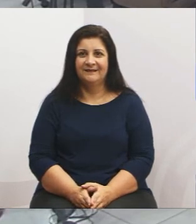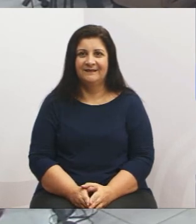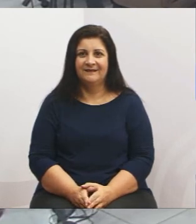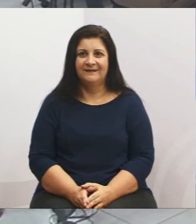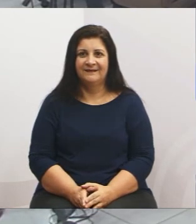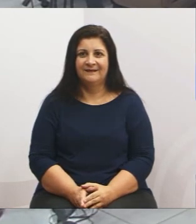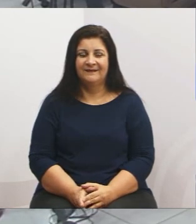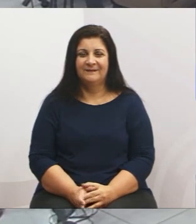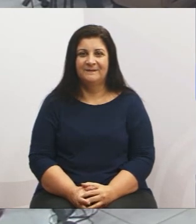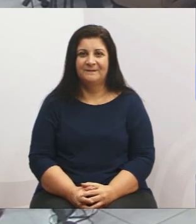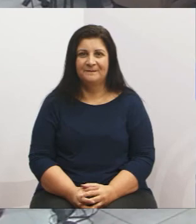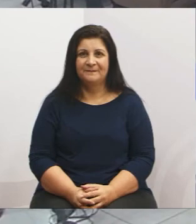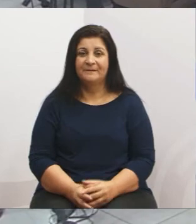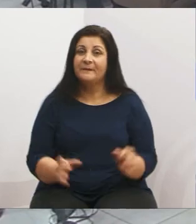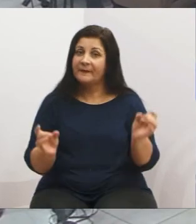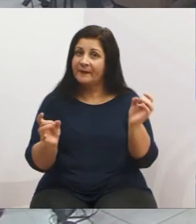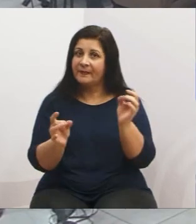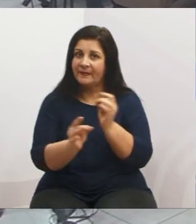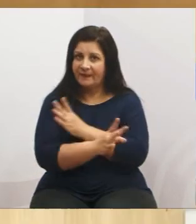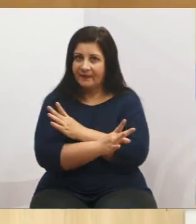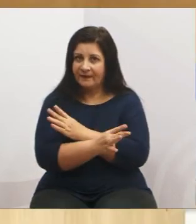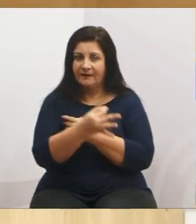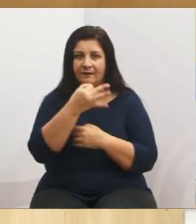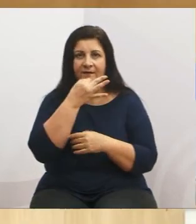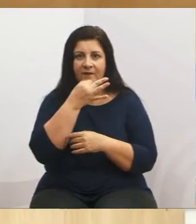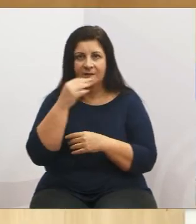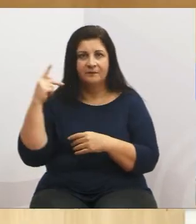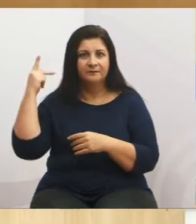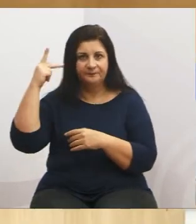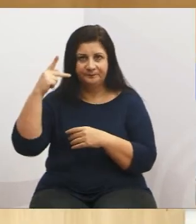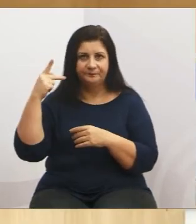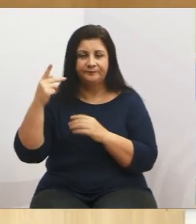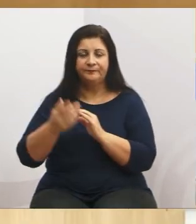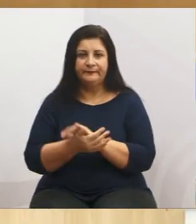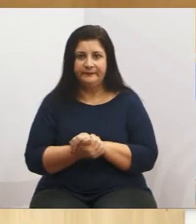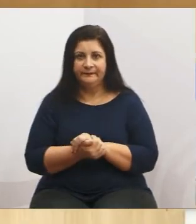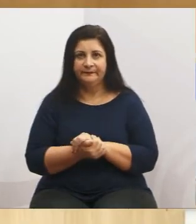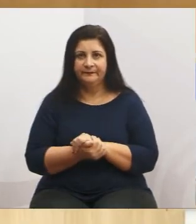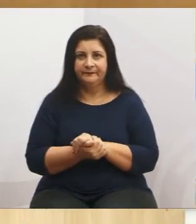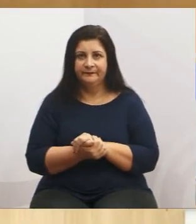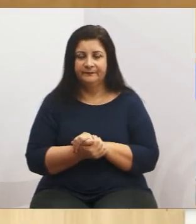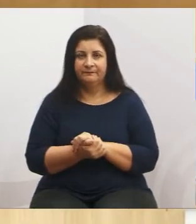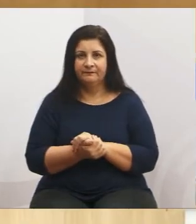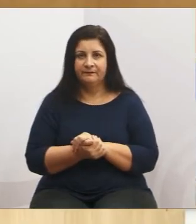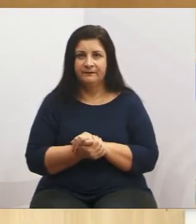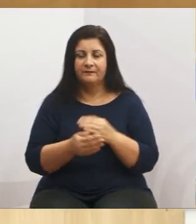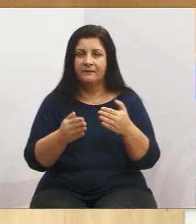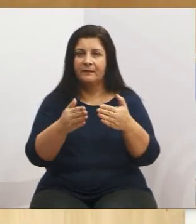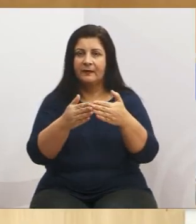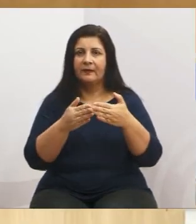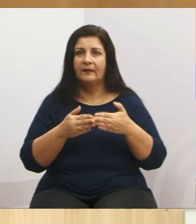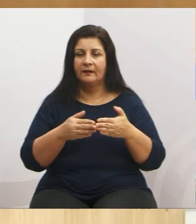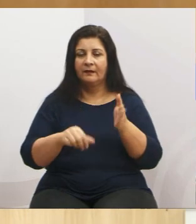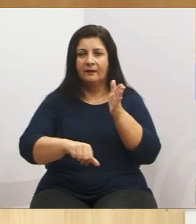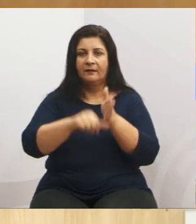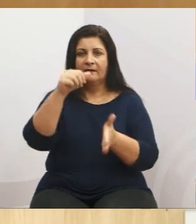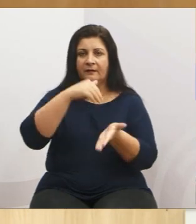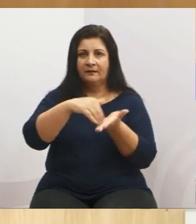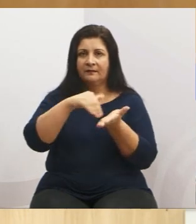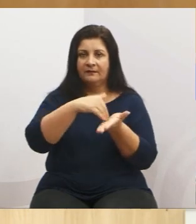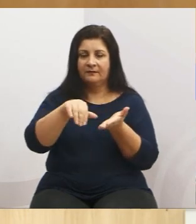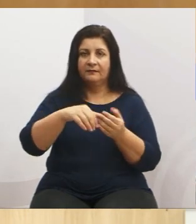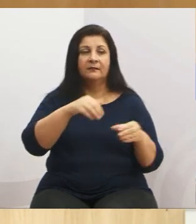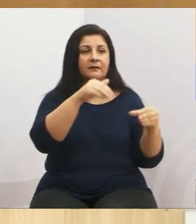Não havendo mais nenhum vereador desejando discutir a matéria, peço ao primeiro secretário que